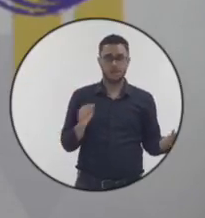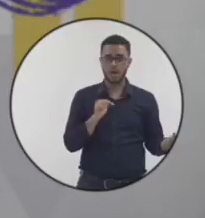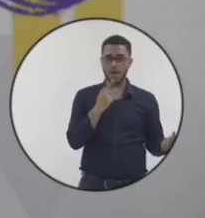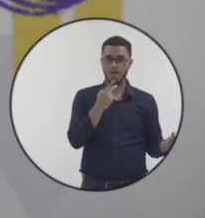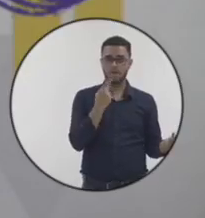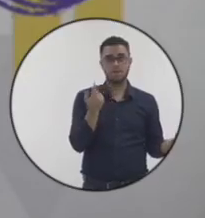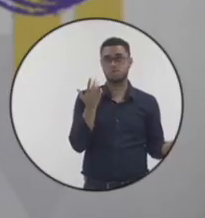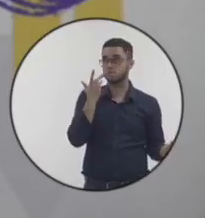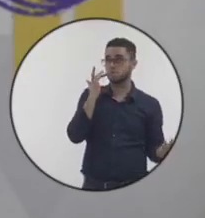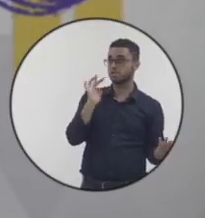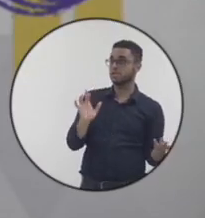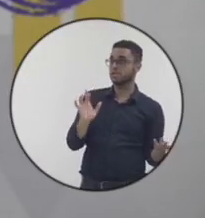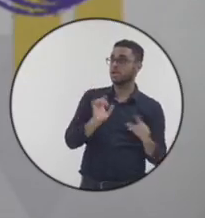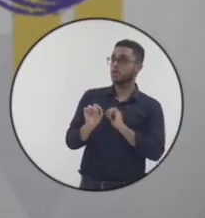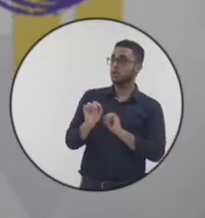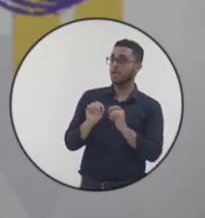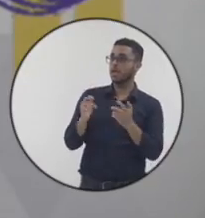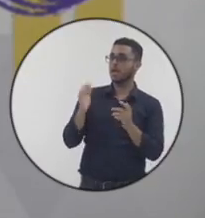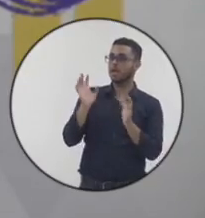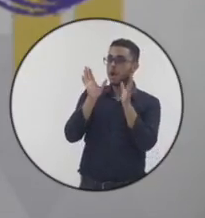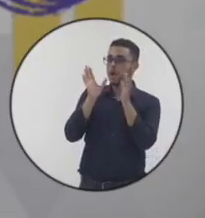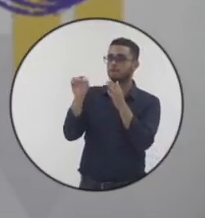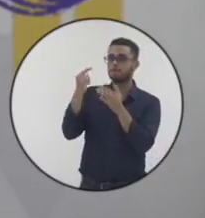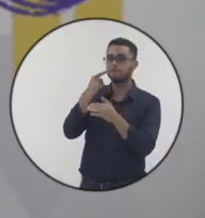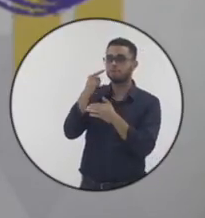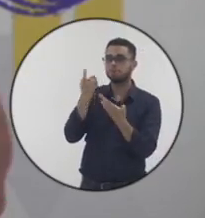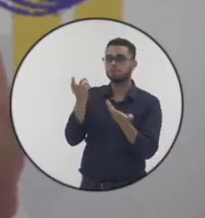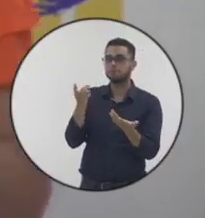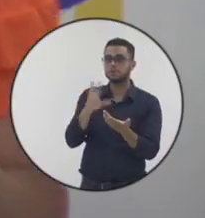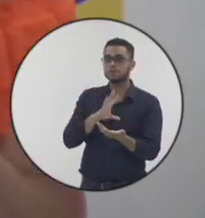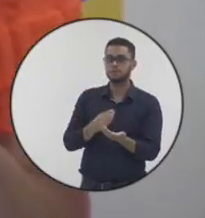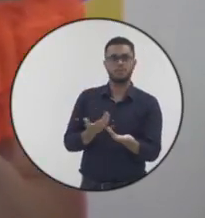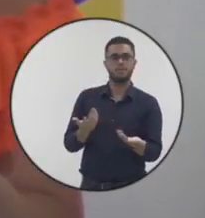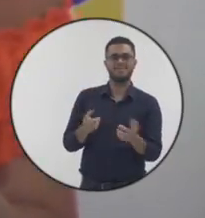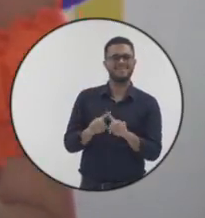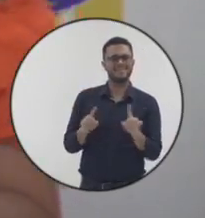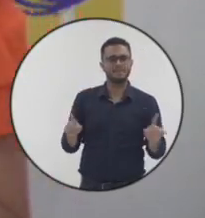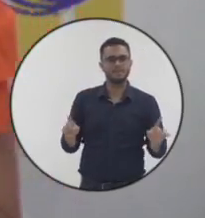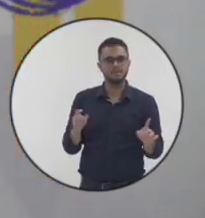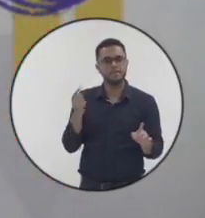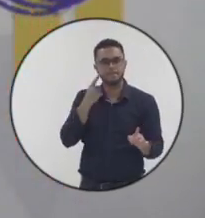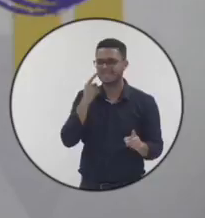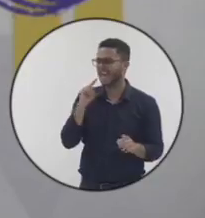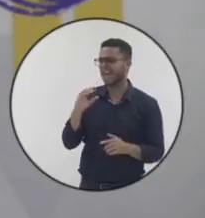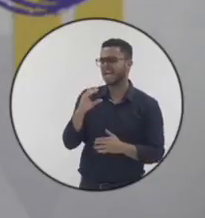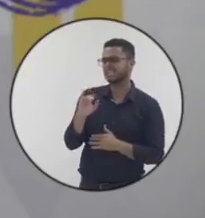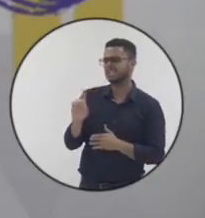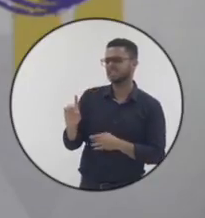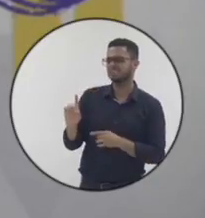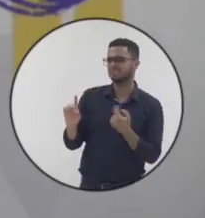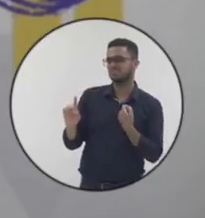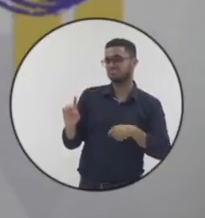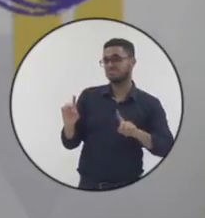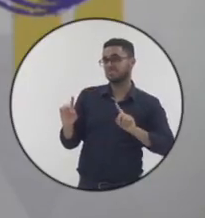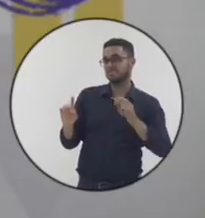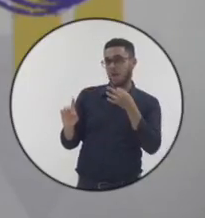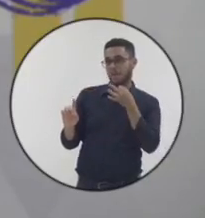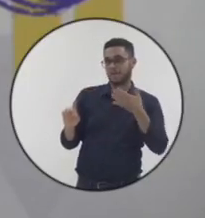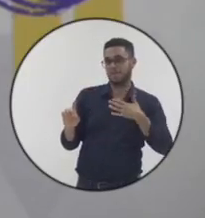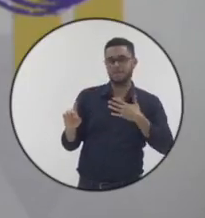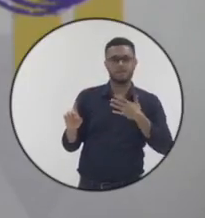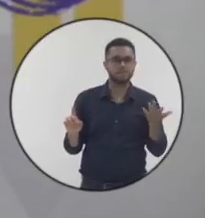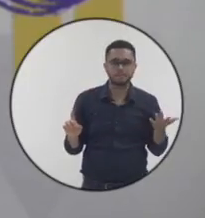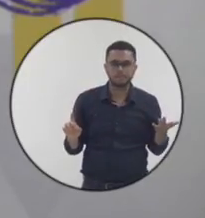o que significa travesti transexual, né, ou que se omite, que se encosta num CID para não fazer o seu dever de casa, para não fazer o que